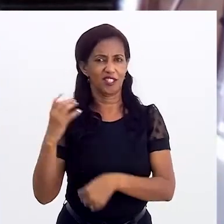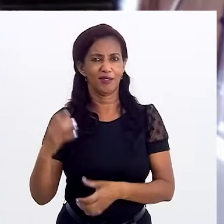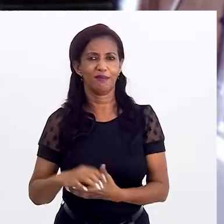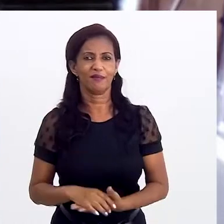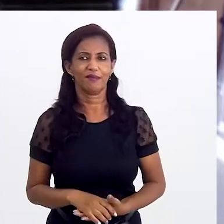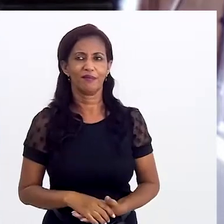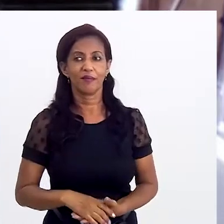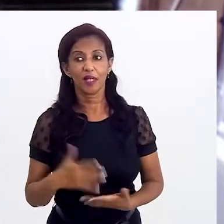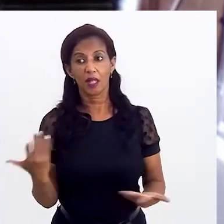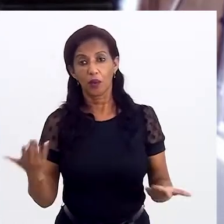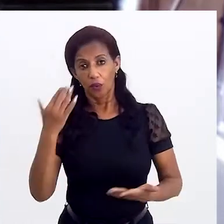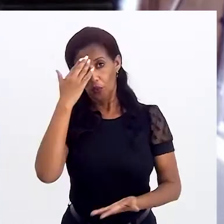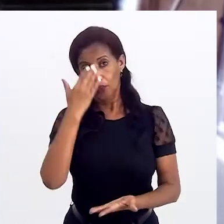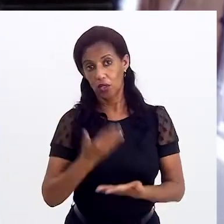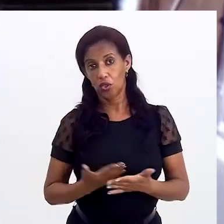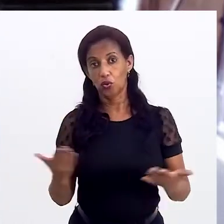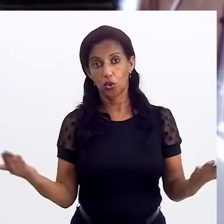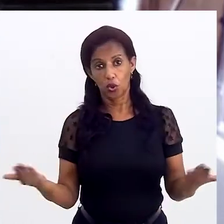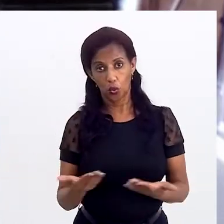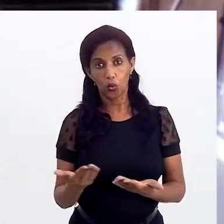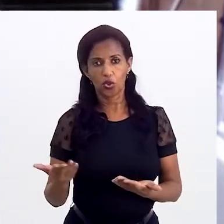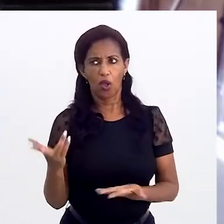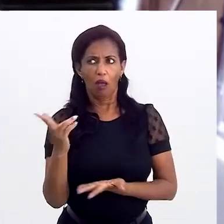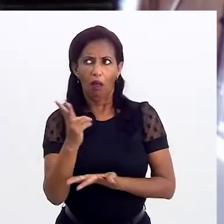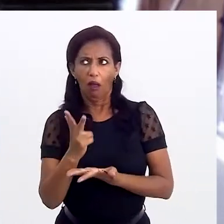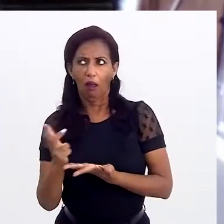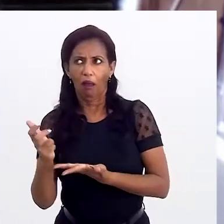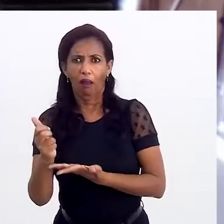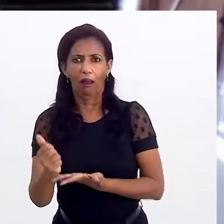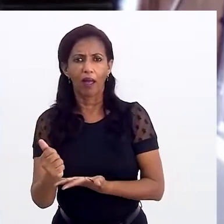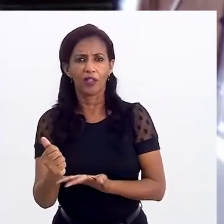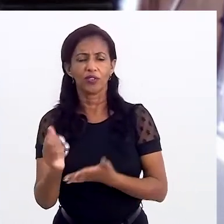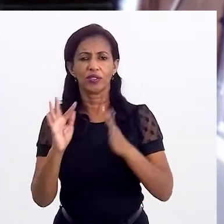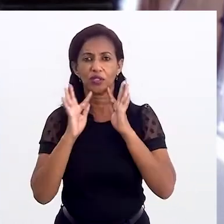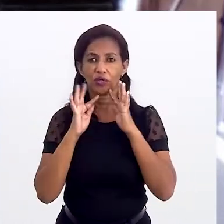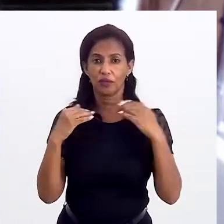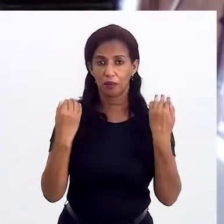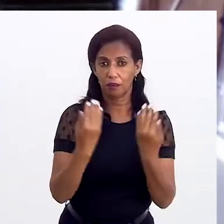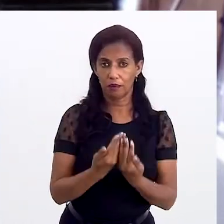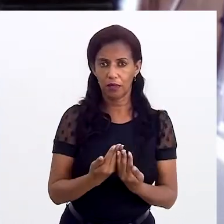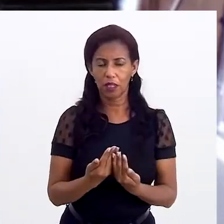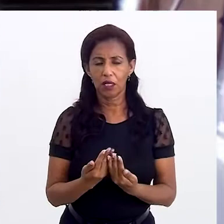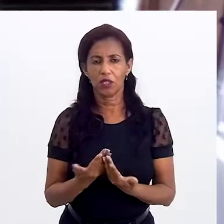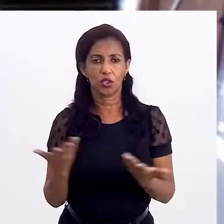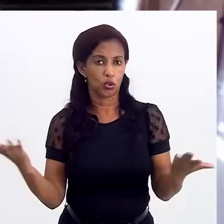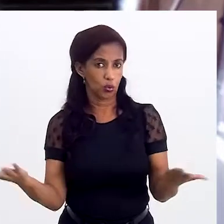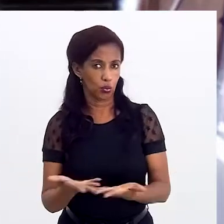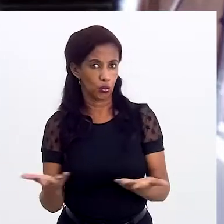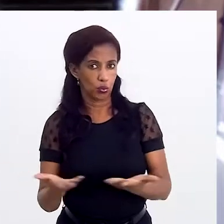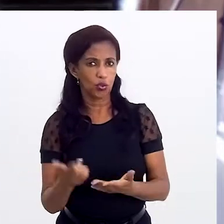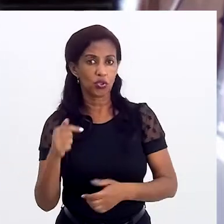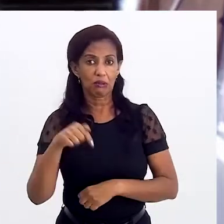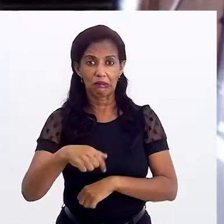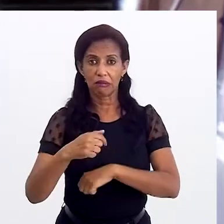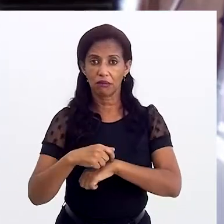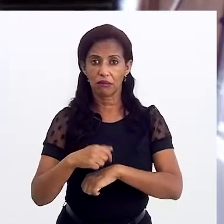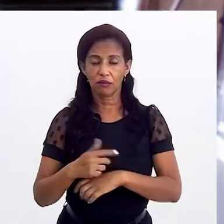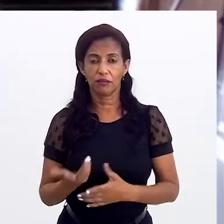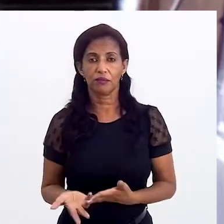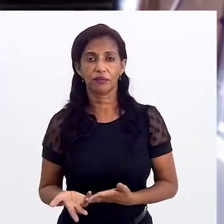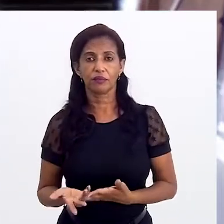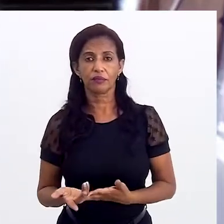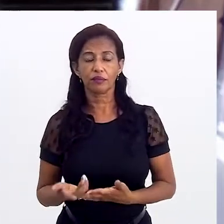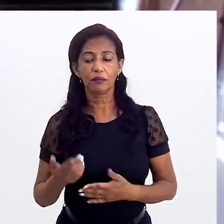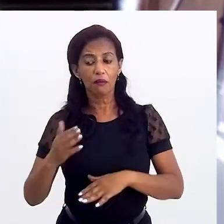né? Então, eu acredito que hoje a arte, entre as famílias contemporâneas, nesse